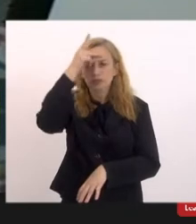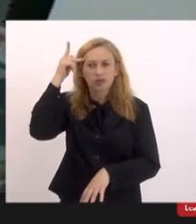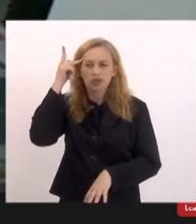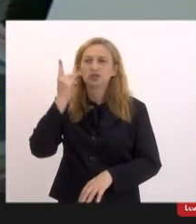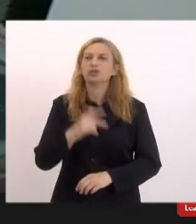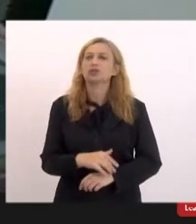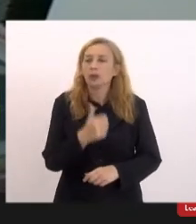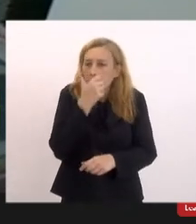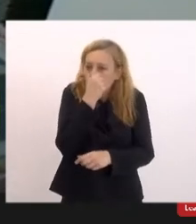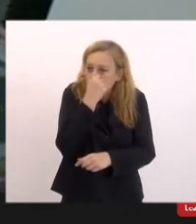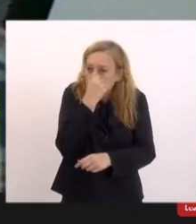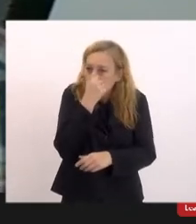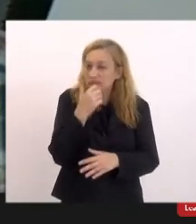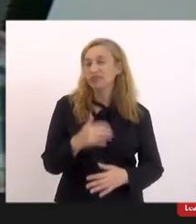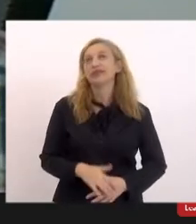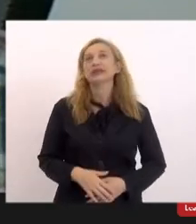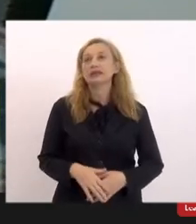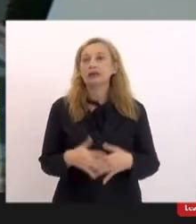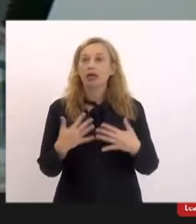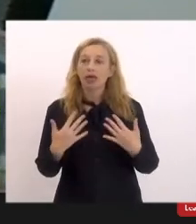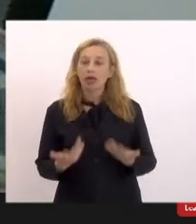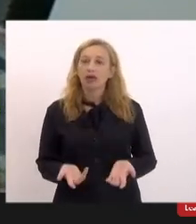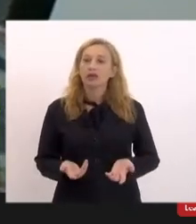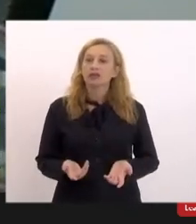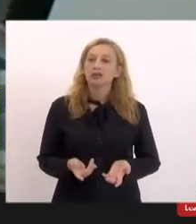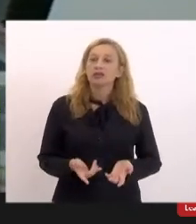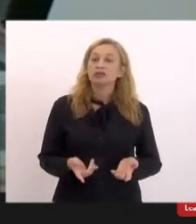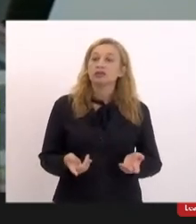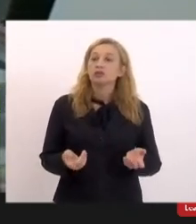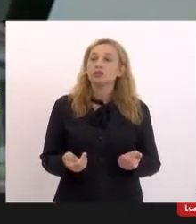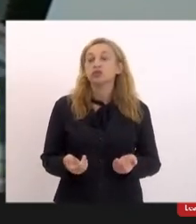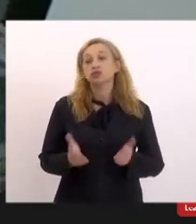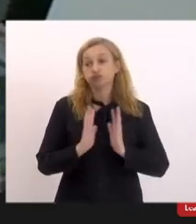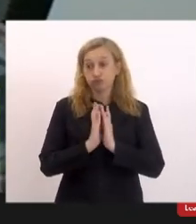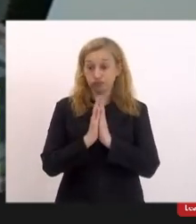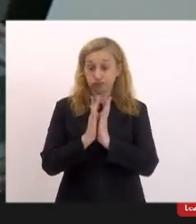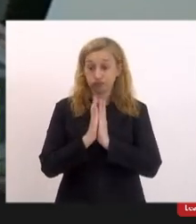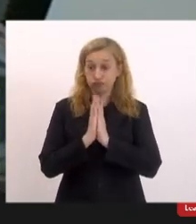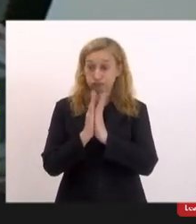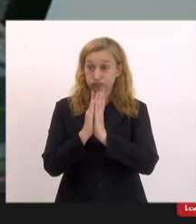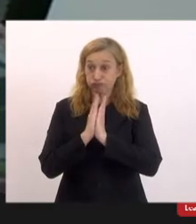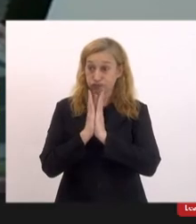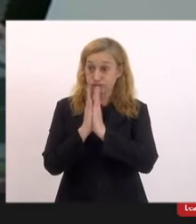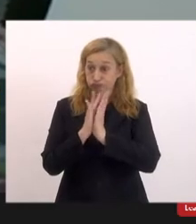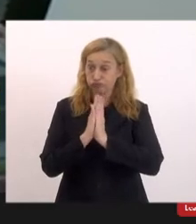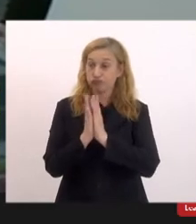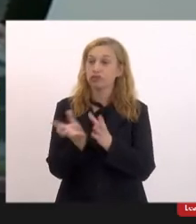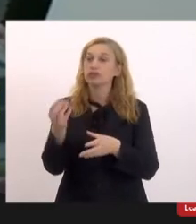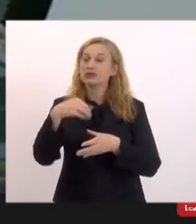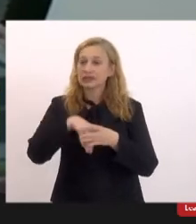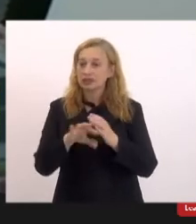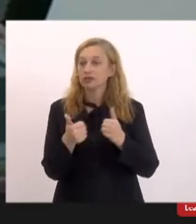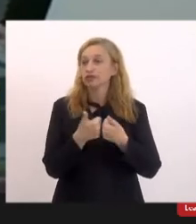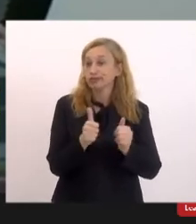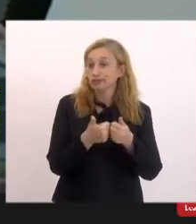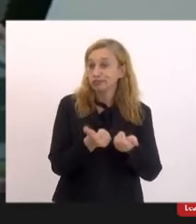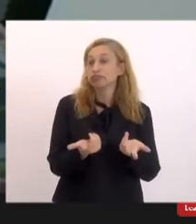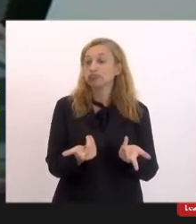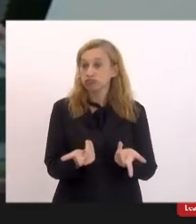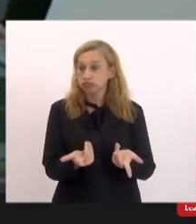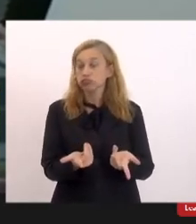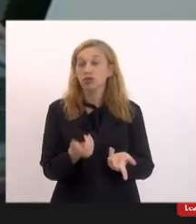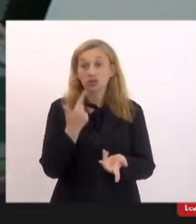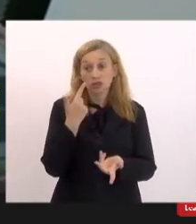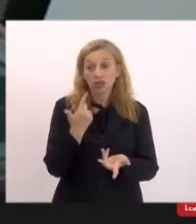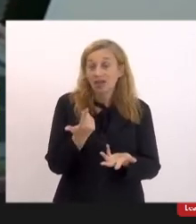e relaxamento, muitas vezes, e também as aglomerações que a gente vai ver nesses ambientes, né? Às vezes, mesmo que a gente não queira, a gente